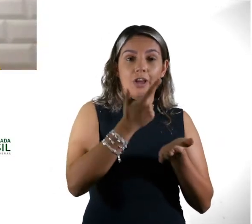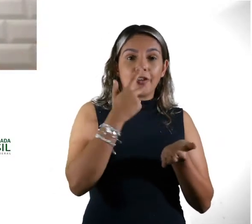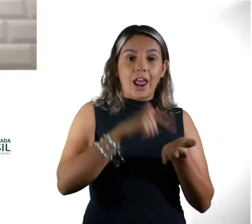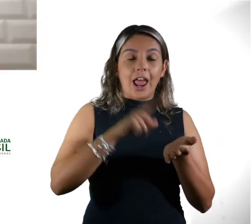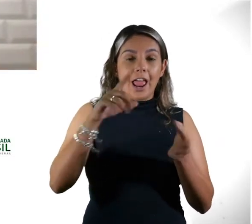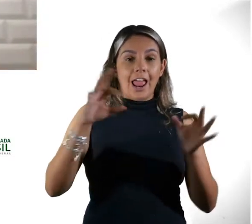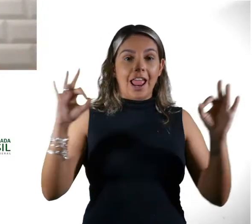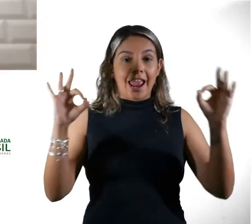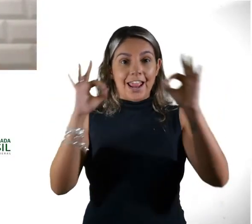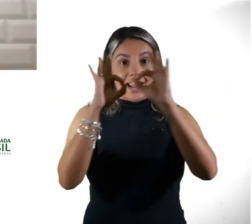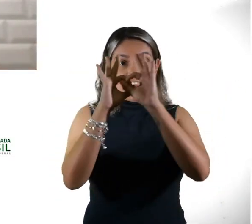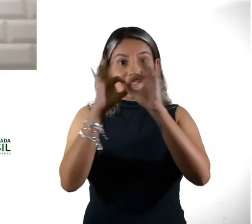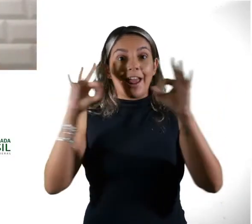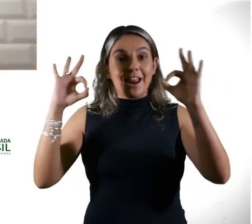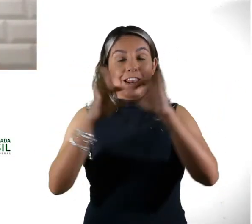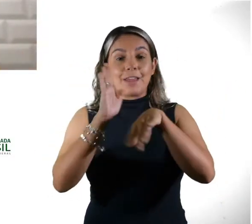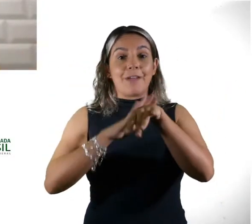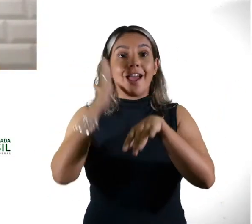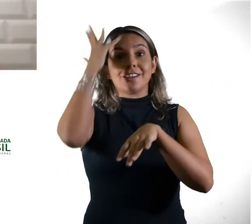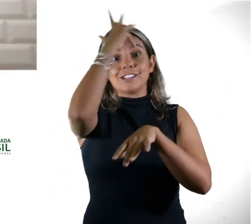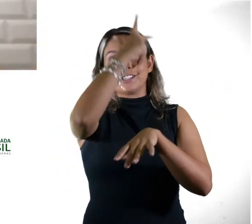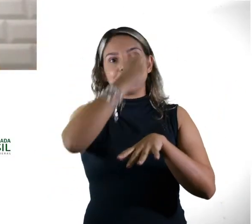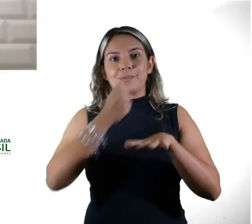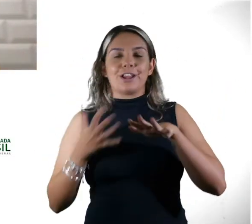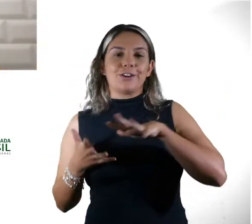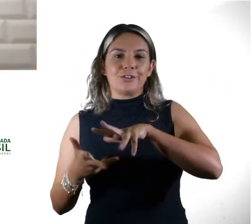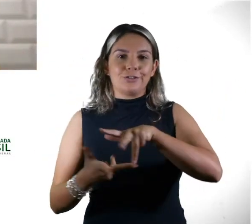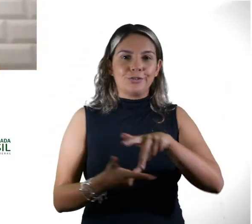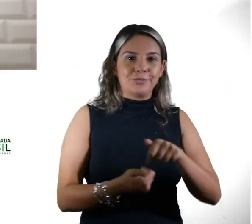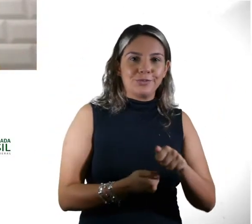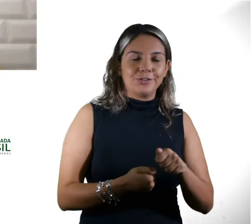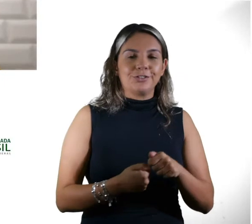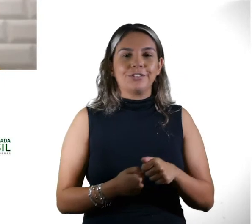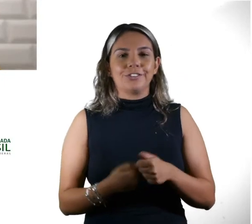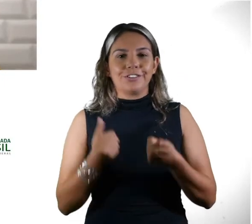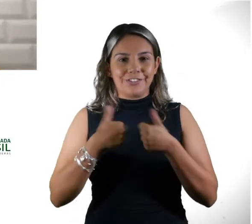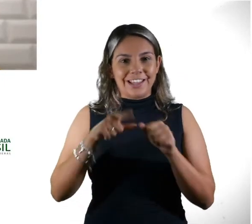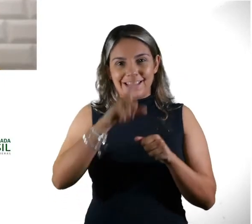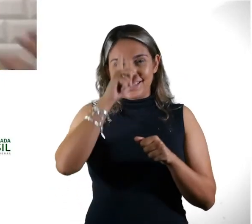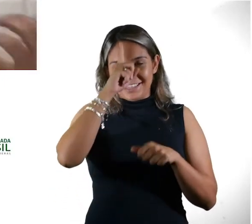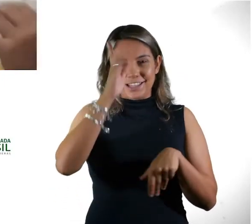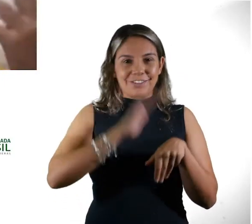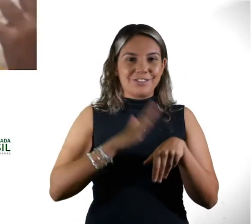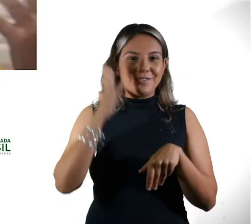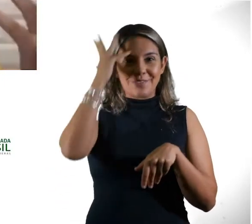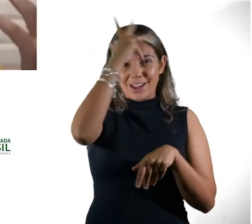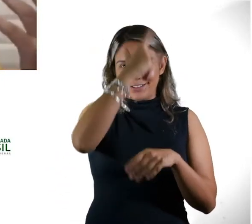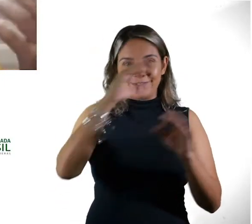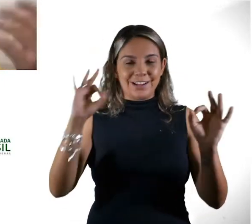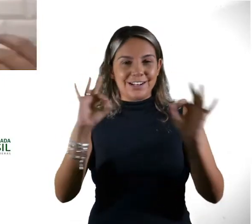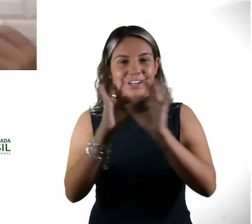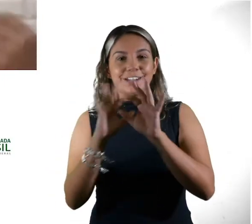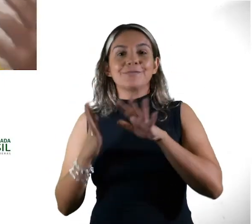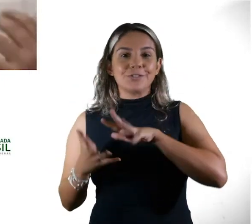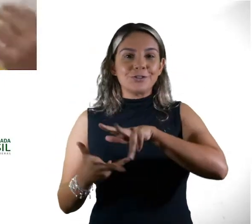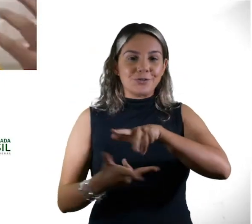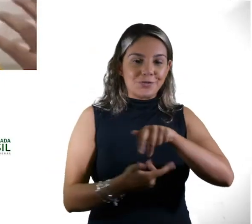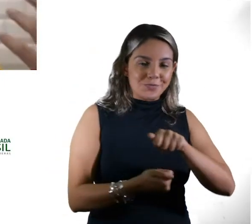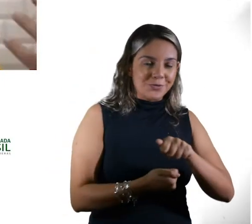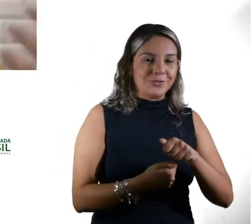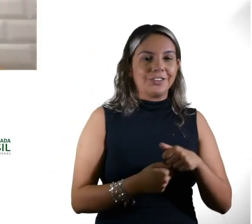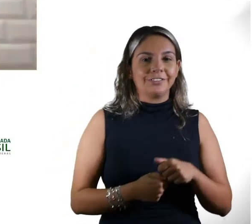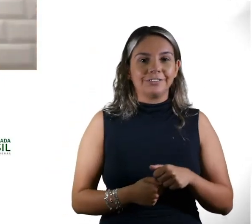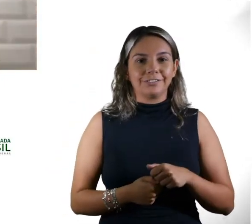alguém dizia: os nossos eclipses são os mais belos do mundo. E eu fiquei com esta ideia, o mais